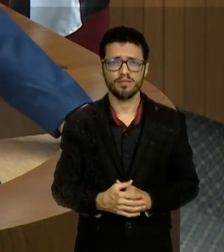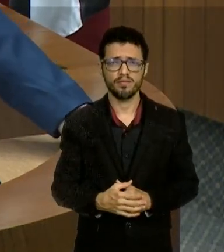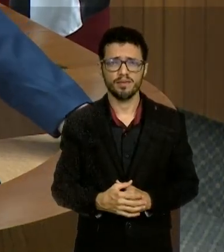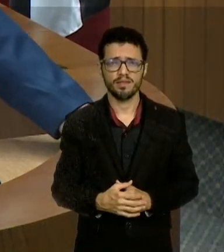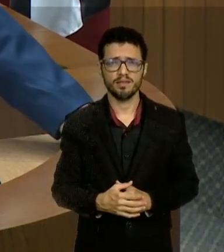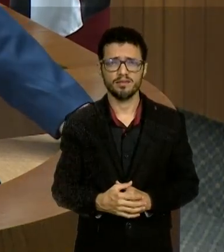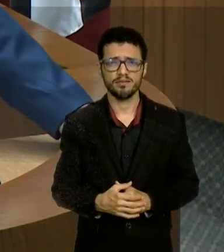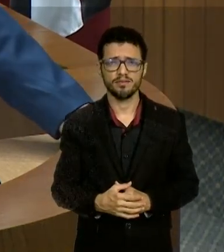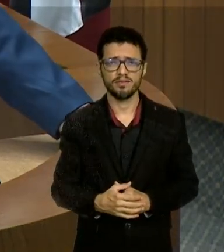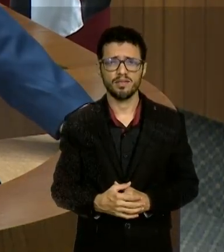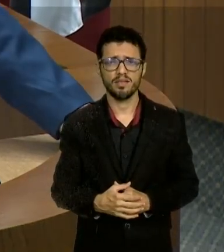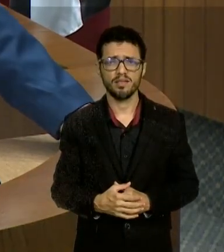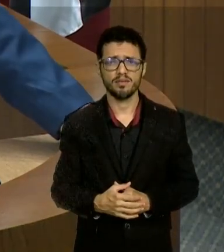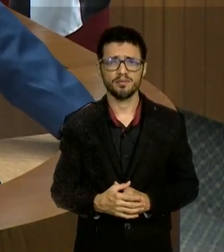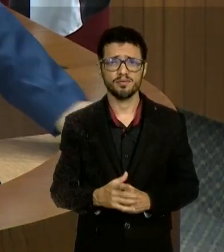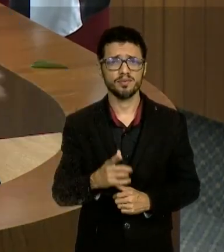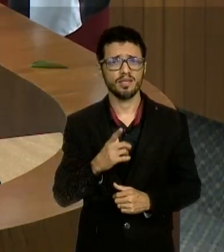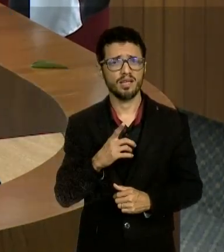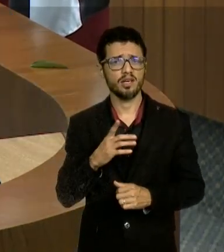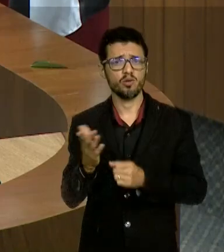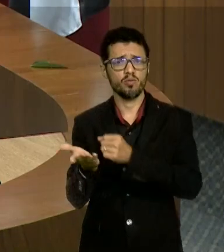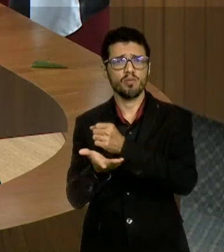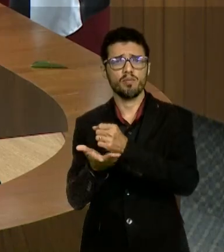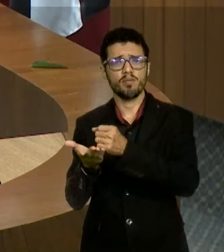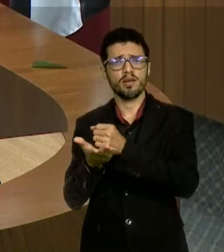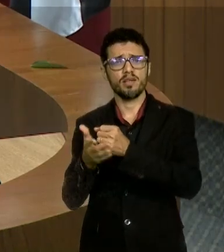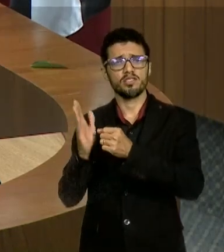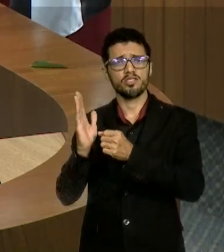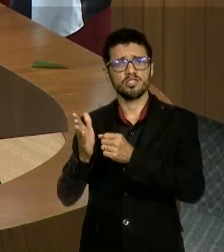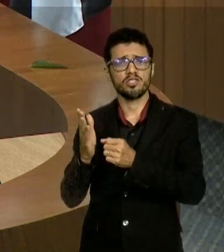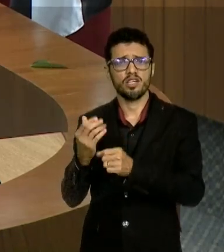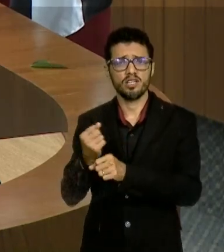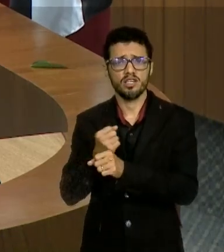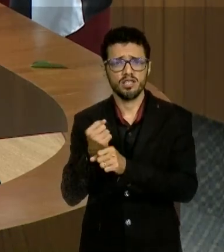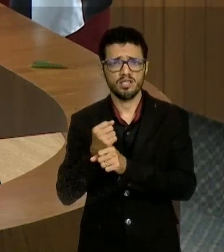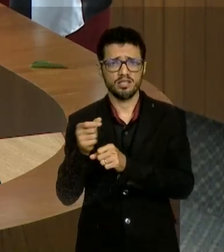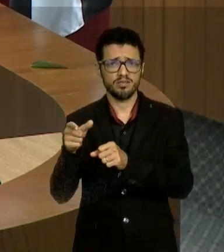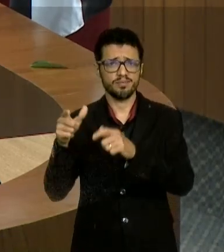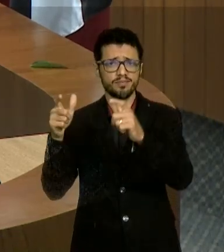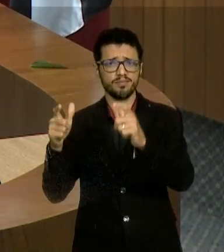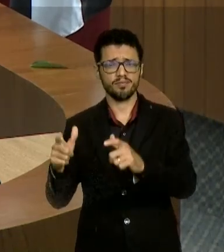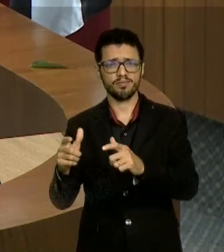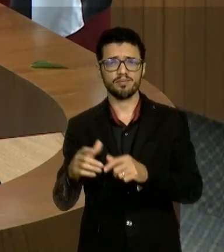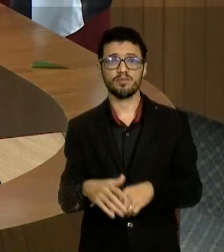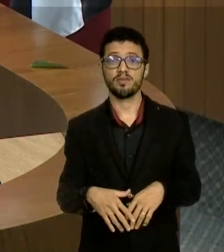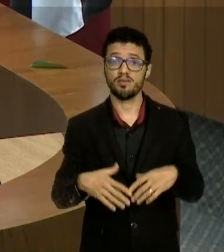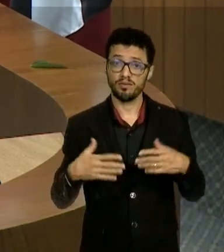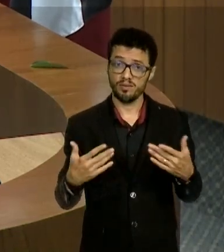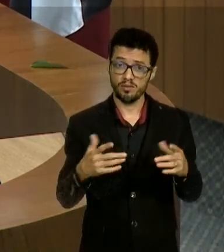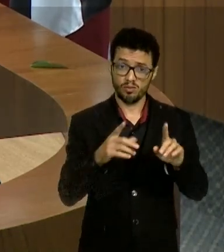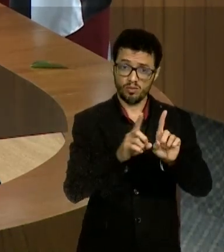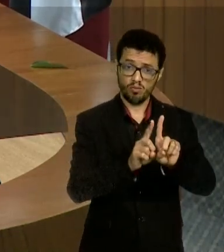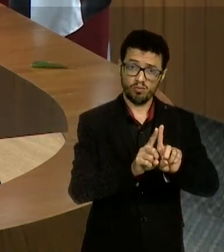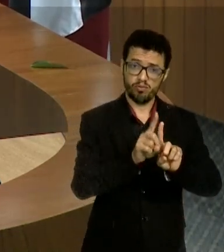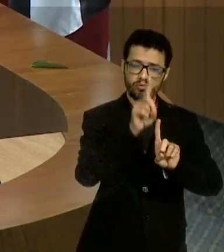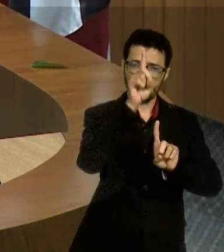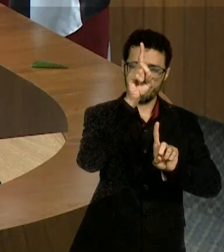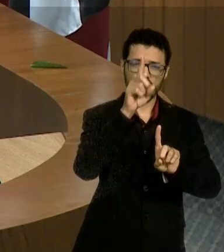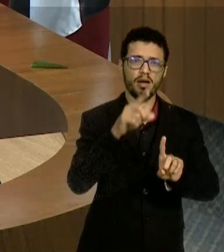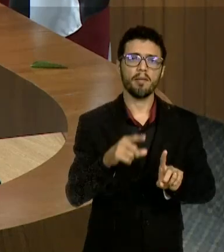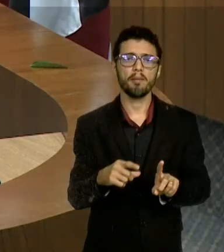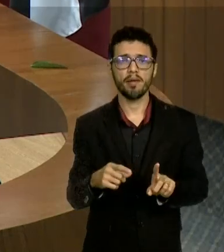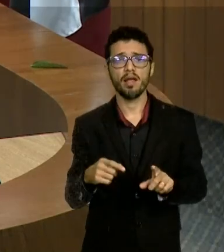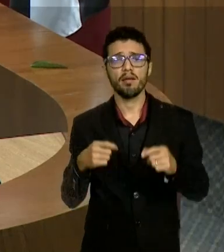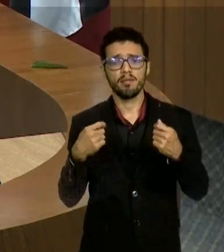fincada ali naquelas terras. Por isso, o centro de lançamento de Alcântara precisa ser um fator